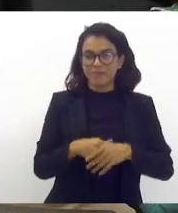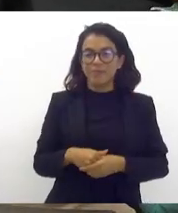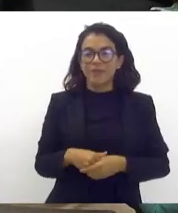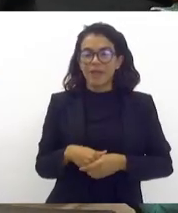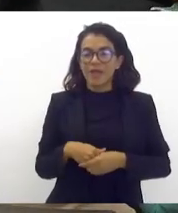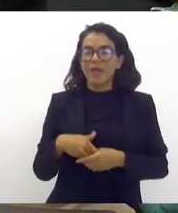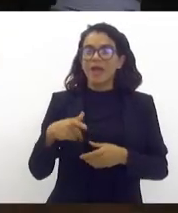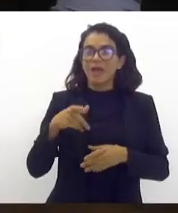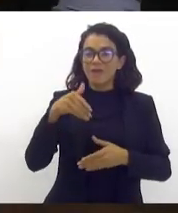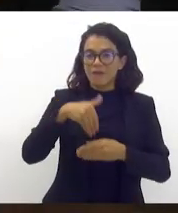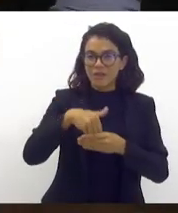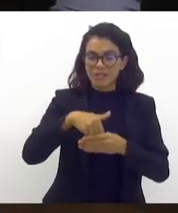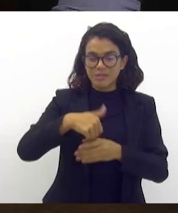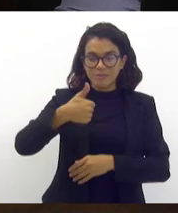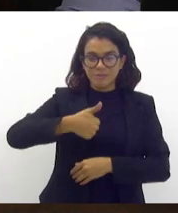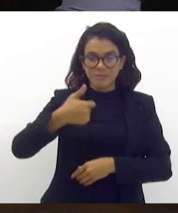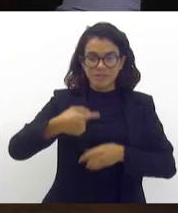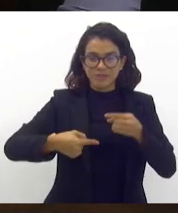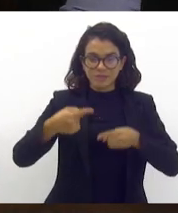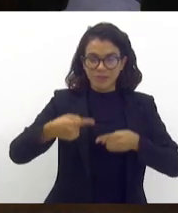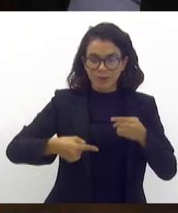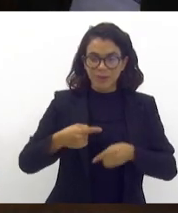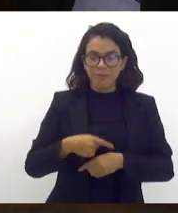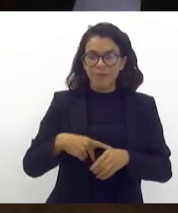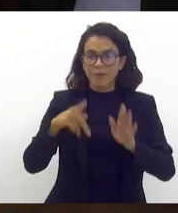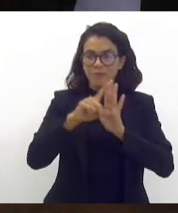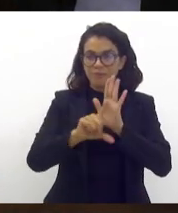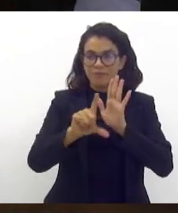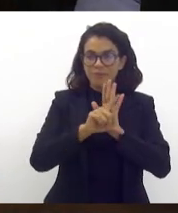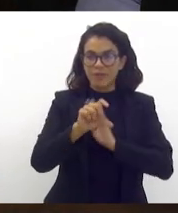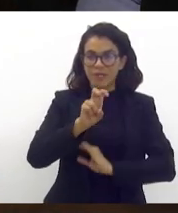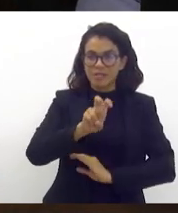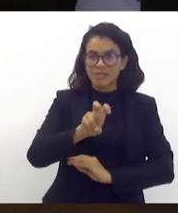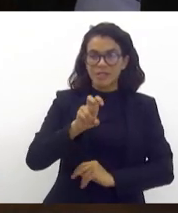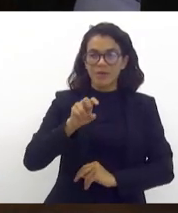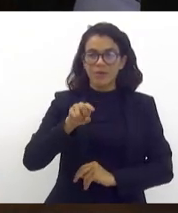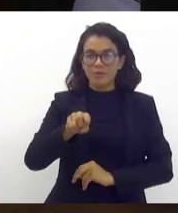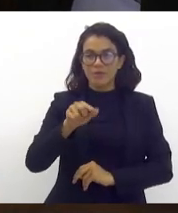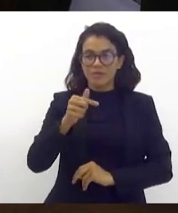em votação, em primeira discussão, projeto de lei número